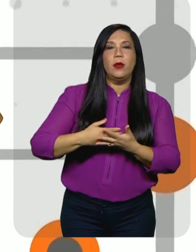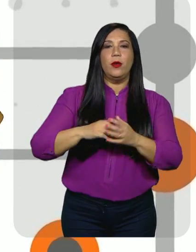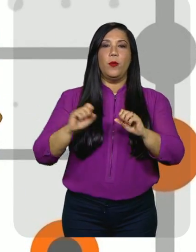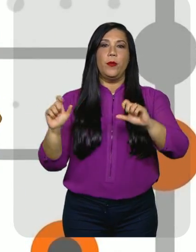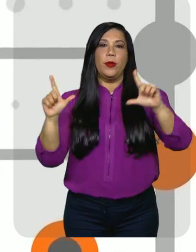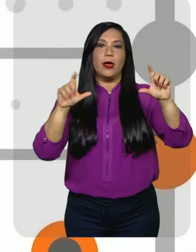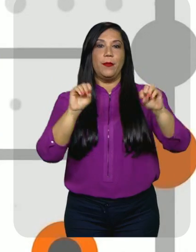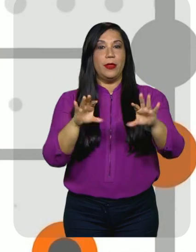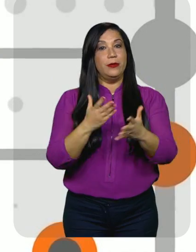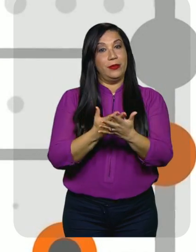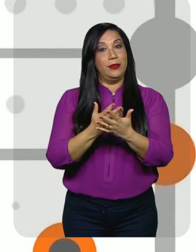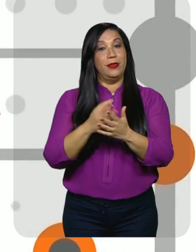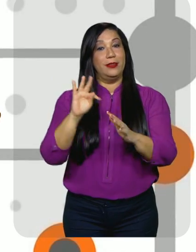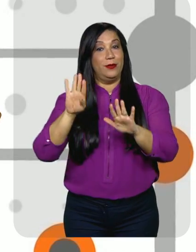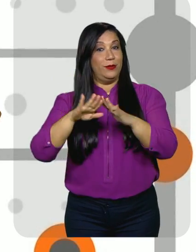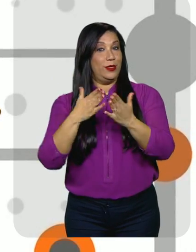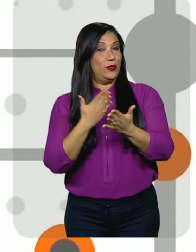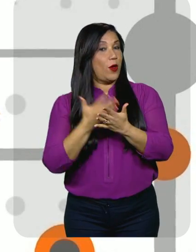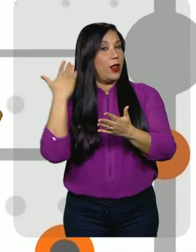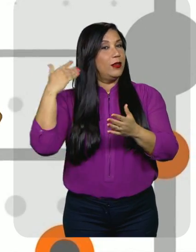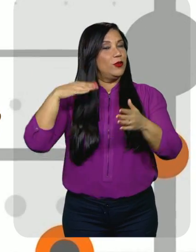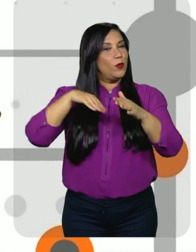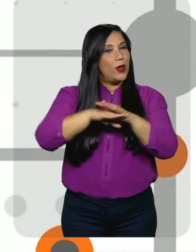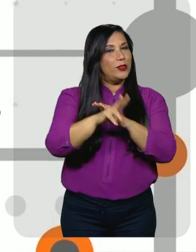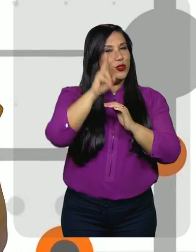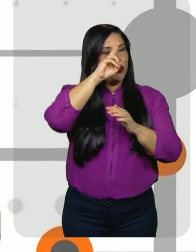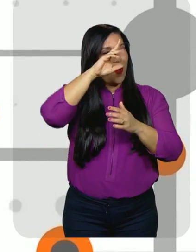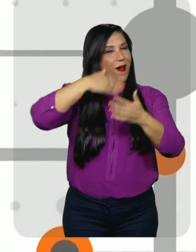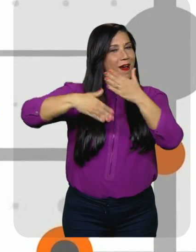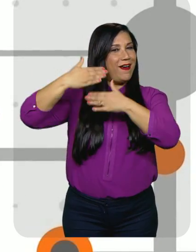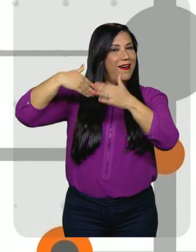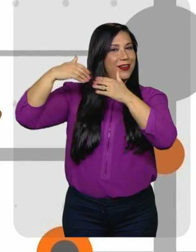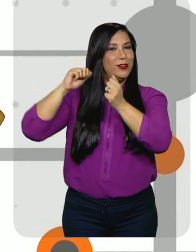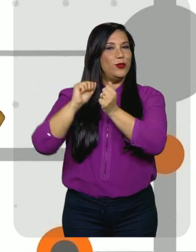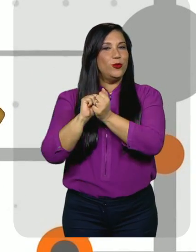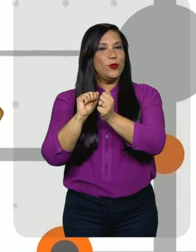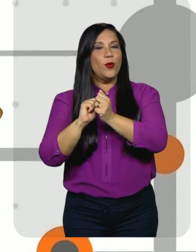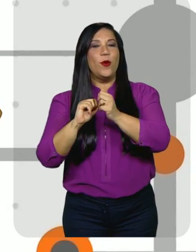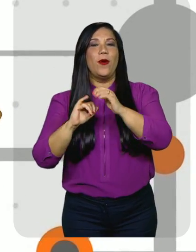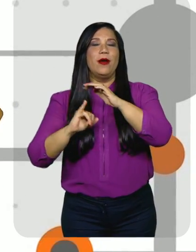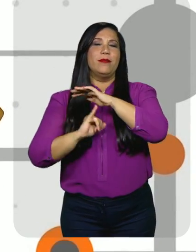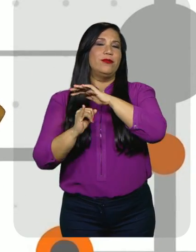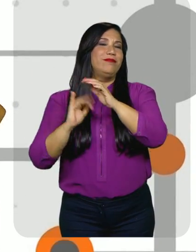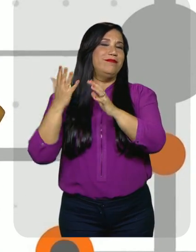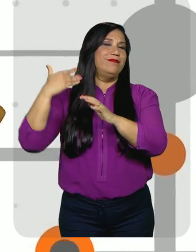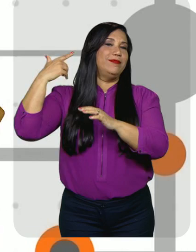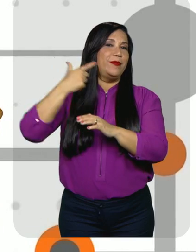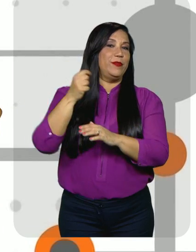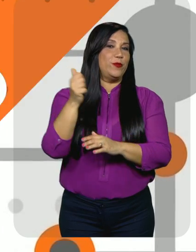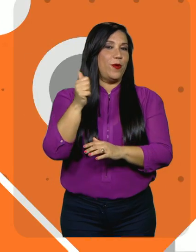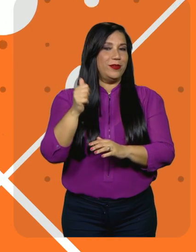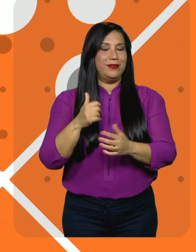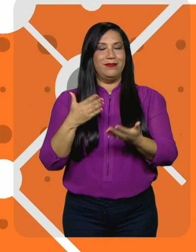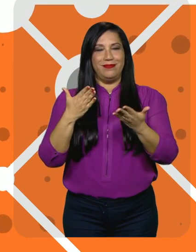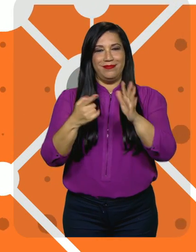Educadores, produzido pela TV Escola, juntamente com a Fundage, Fundação Joaquim Nabuco, no ano de 2011.